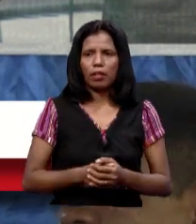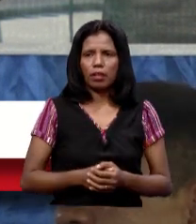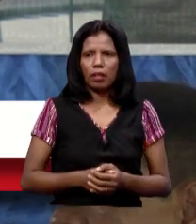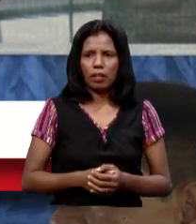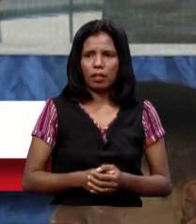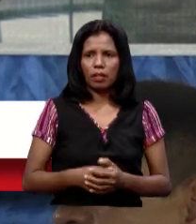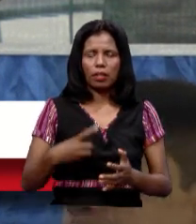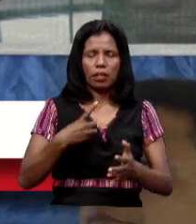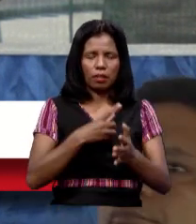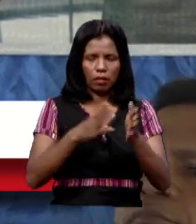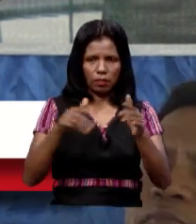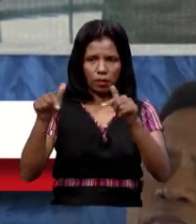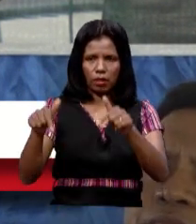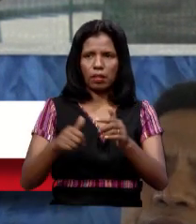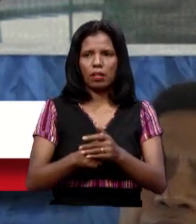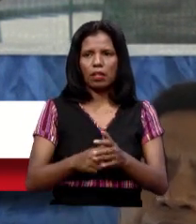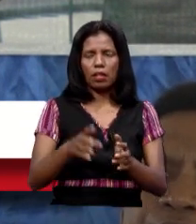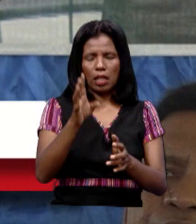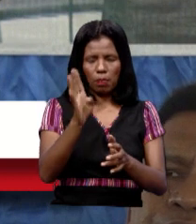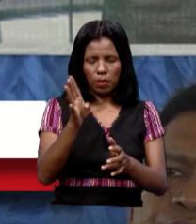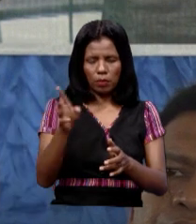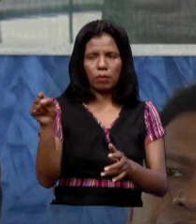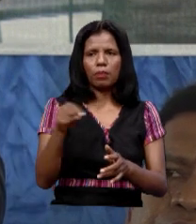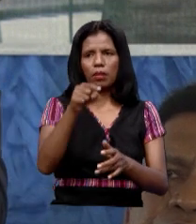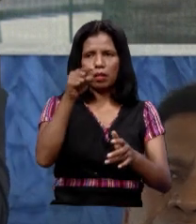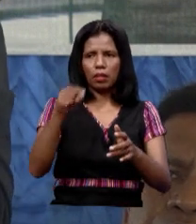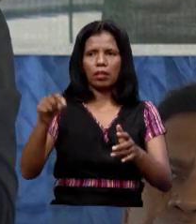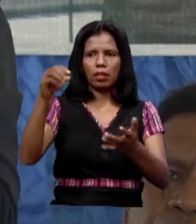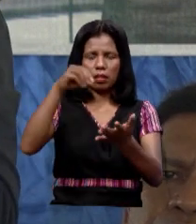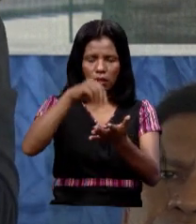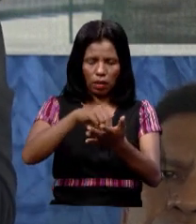Ex-deputado de Mocené, 40% ne tem que absorver lá.